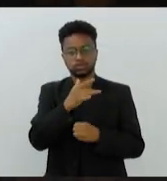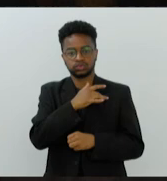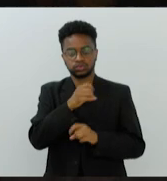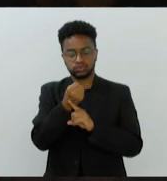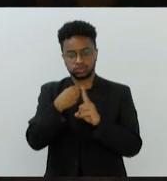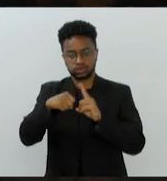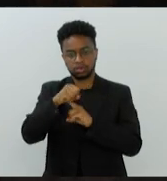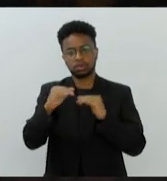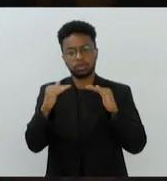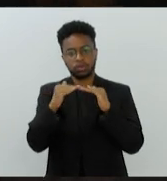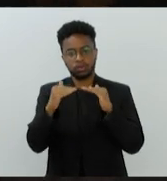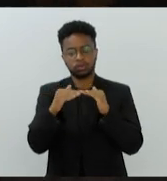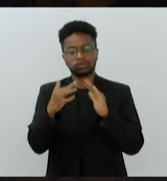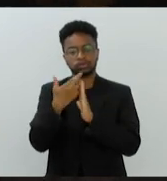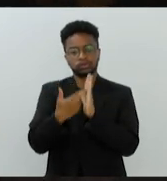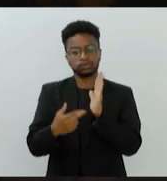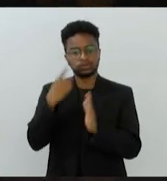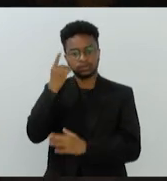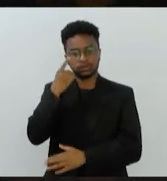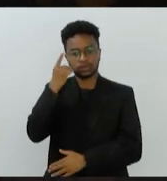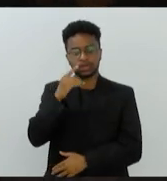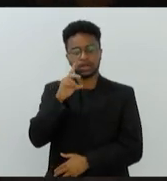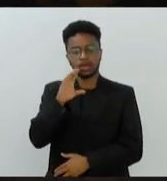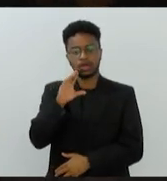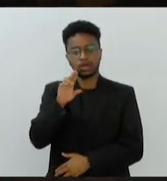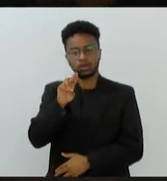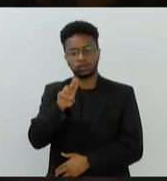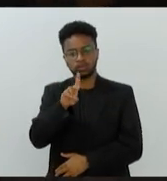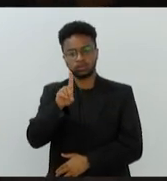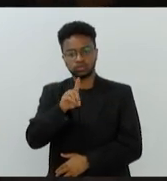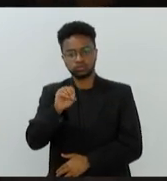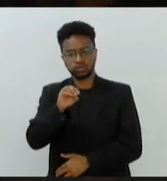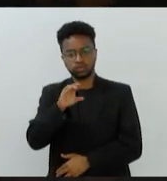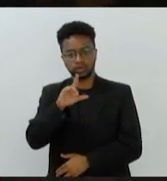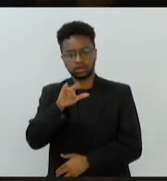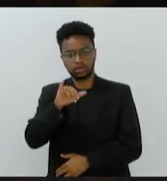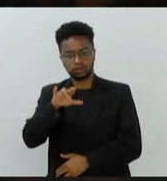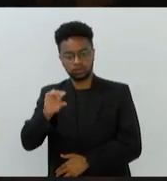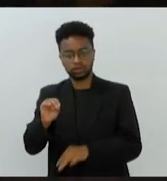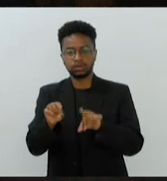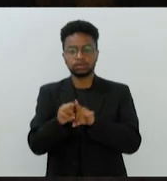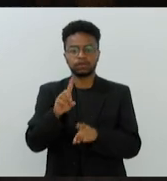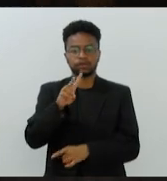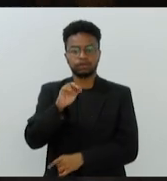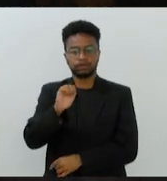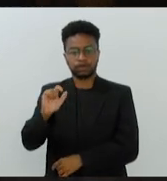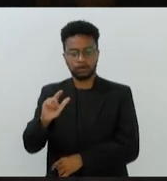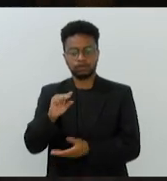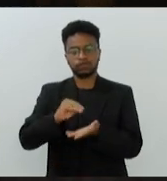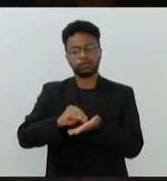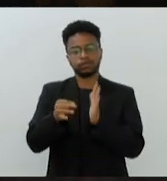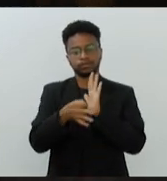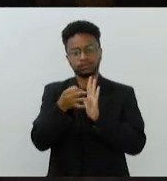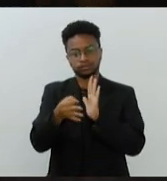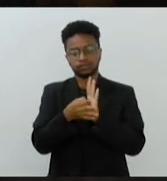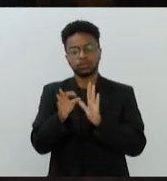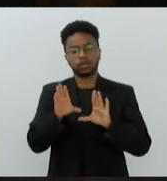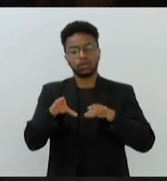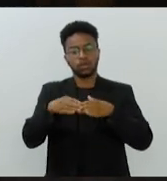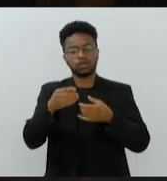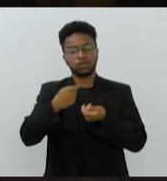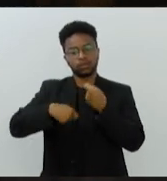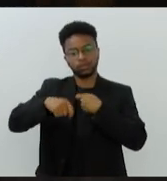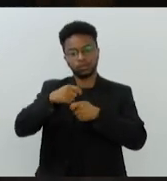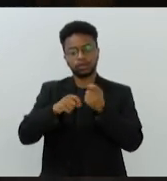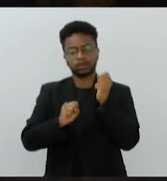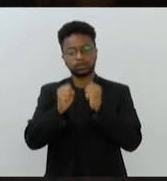favorável. Relatoria dos deputados Vinícius Cozzolino e Val Ceasa. Pendendo de pareceres das comissões de Economia, Indústria e